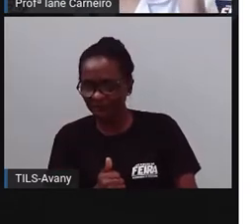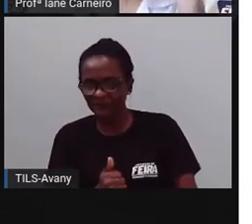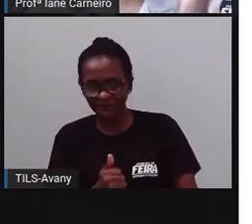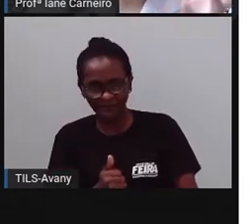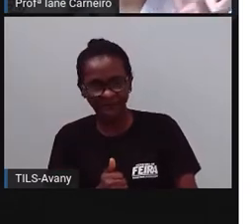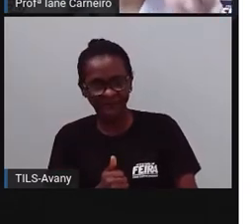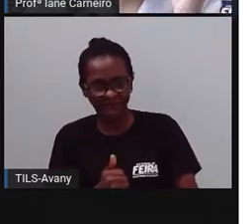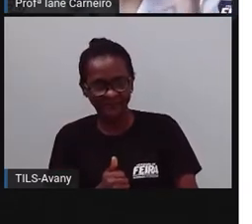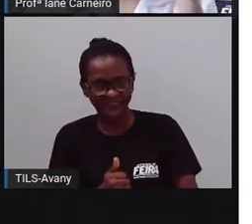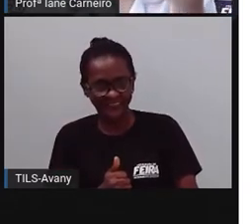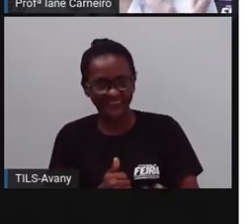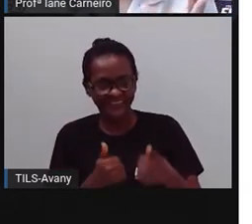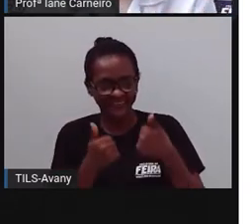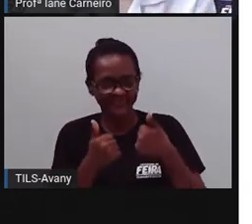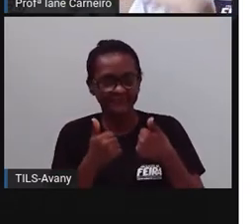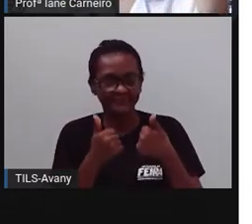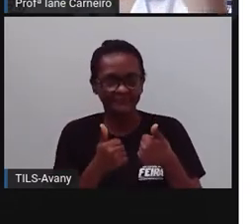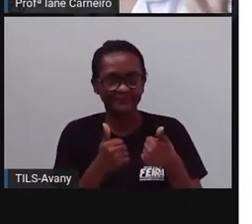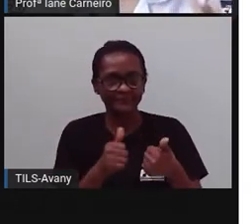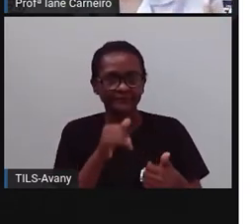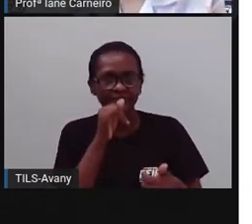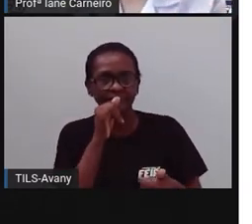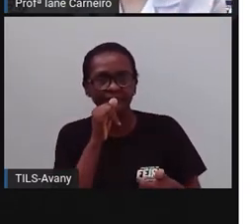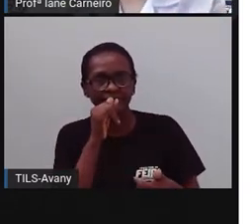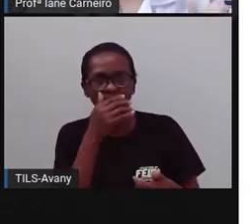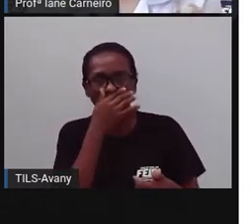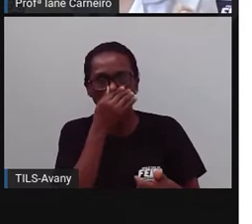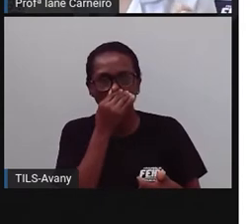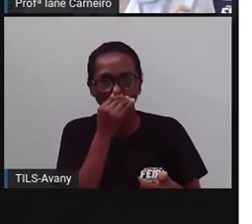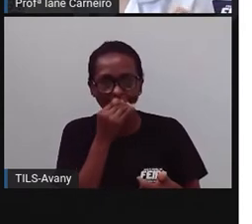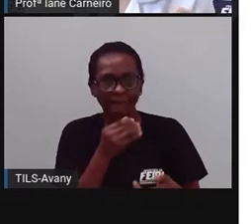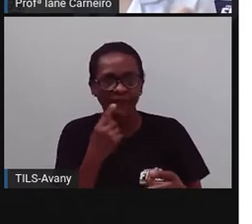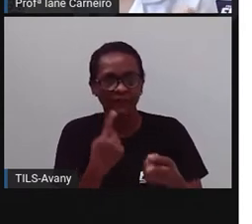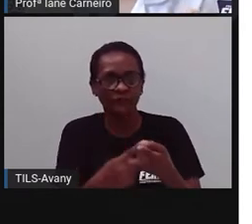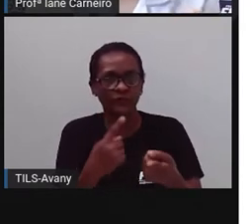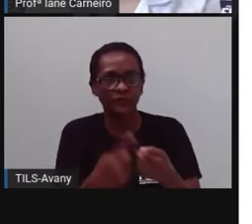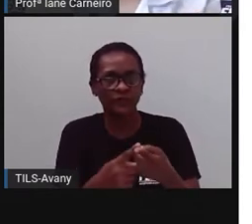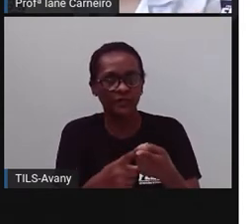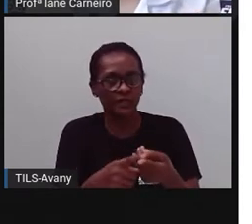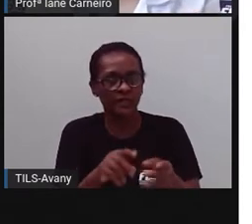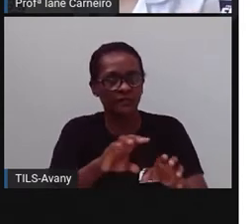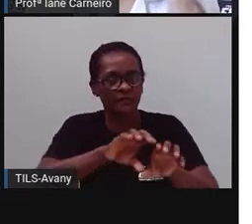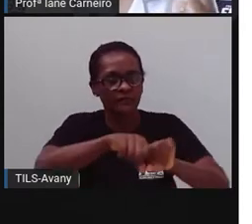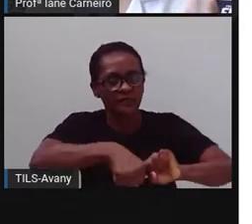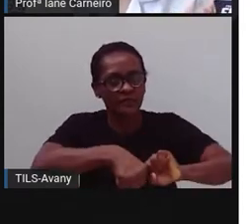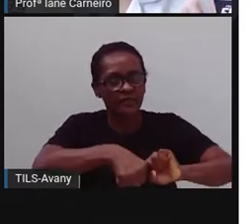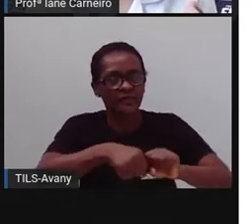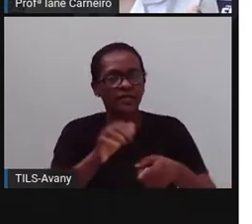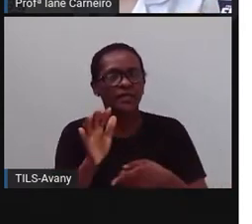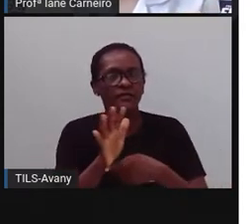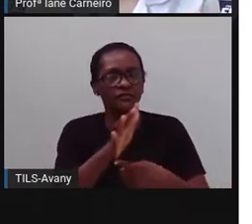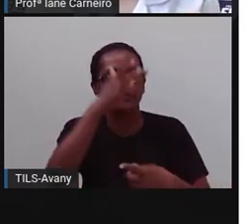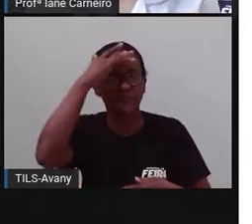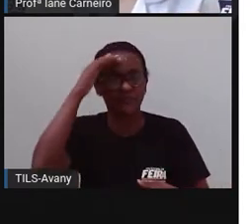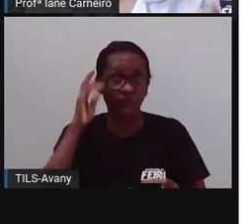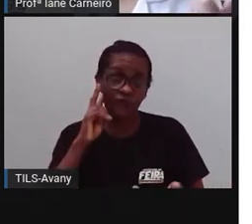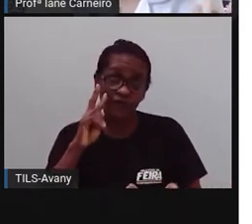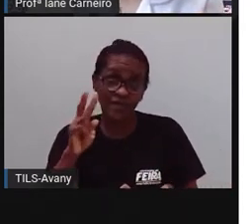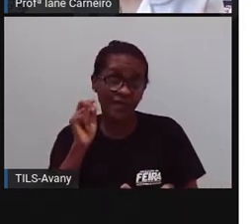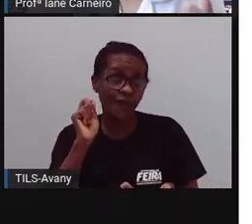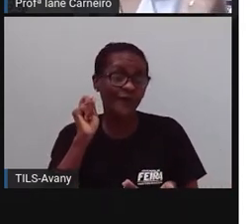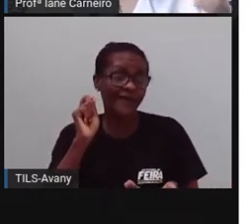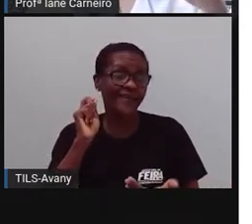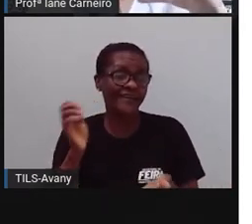a gente dá uma pista né dá uma dica sobre qual é a festa que vai acontecer então é uma festa de formatura porque tem que